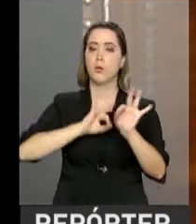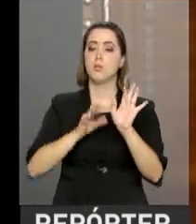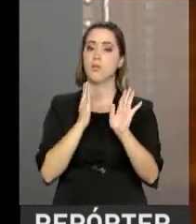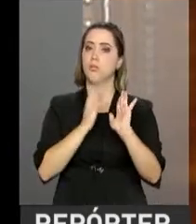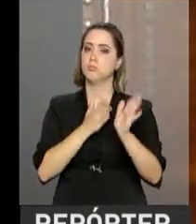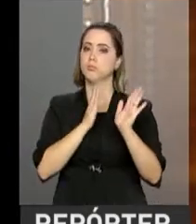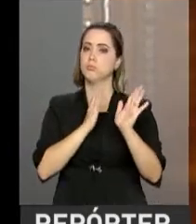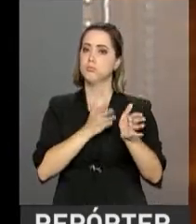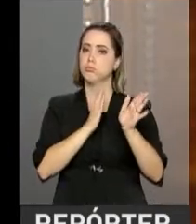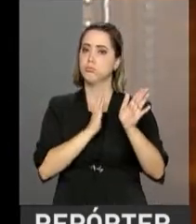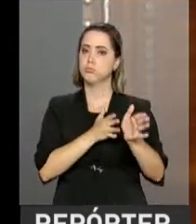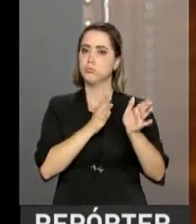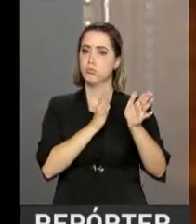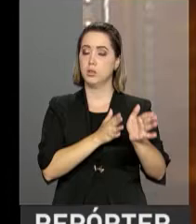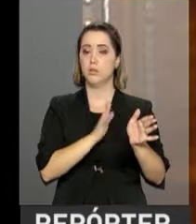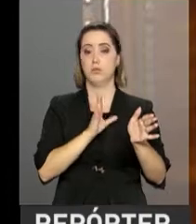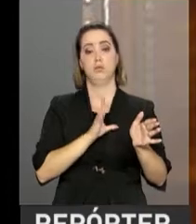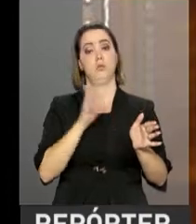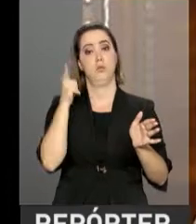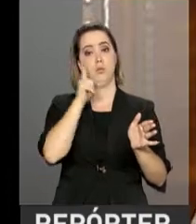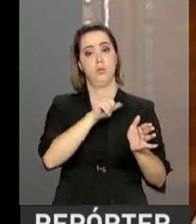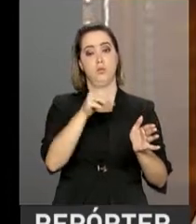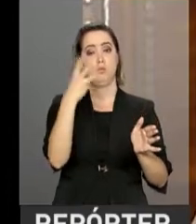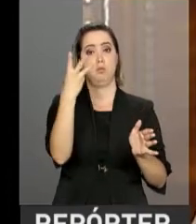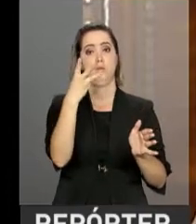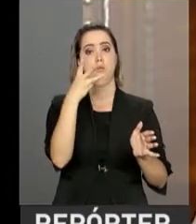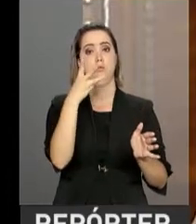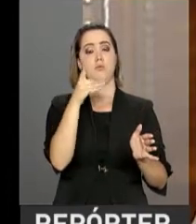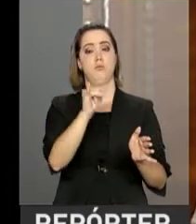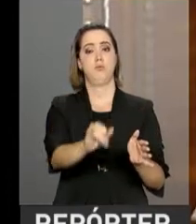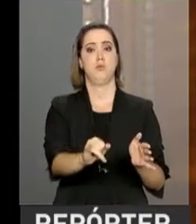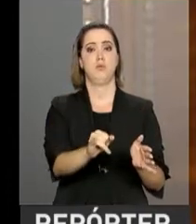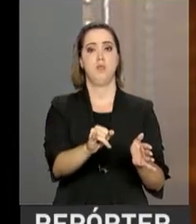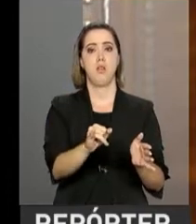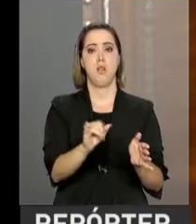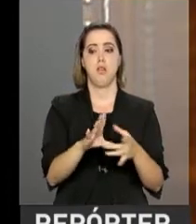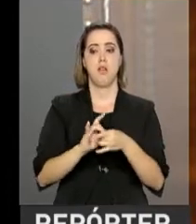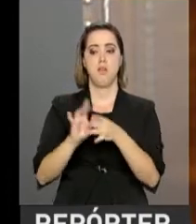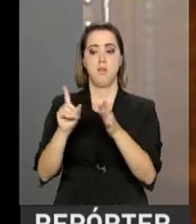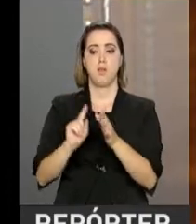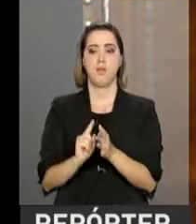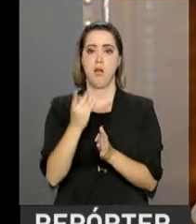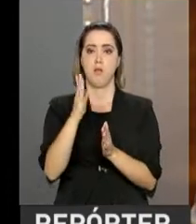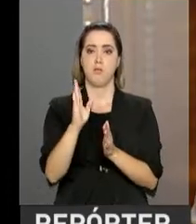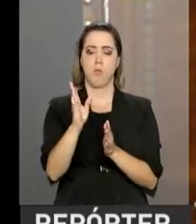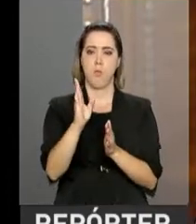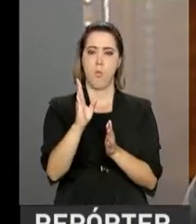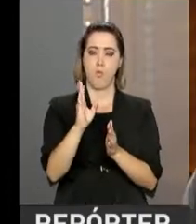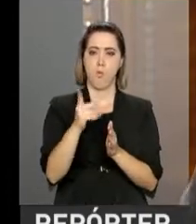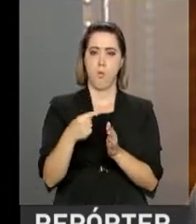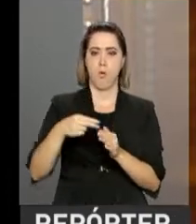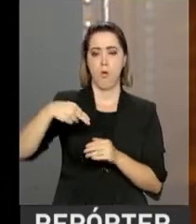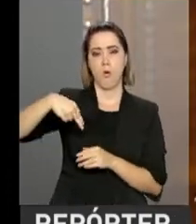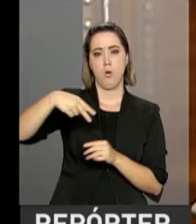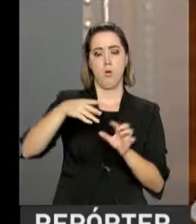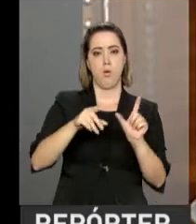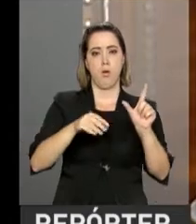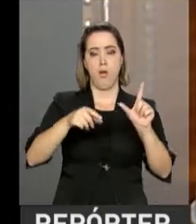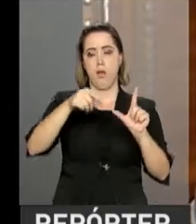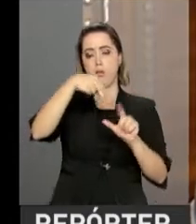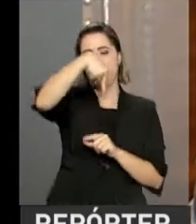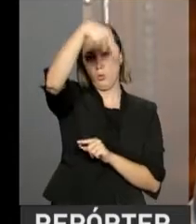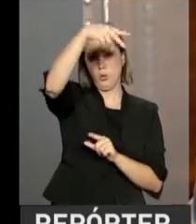conseguimos em três dias liberar o sentido do sentido norte sul seja caminhões